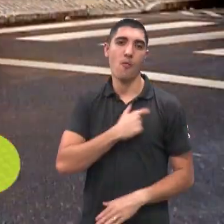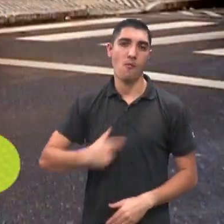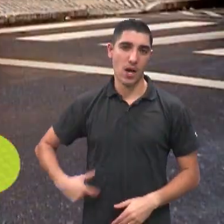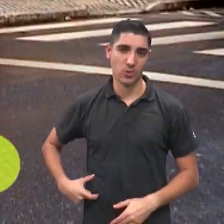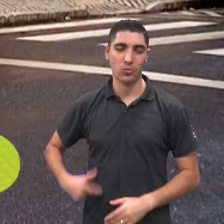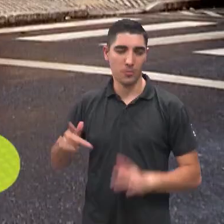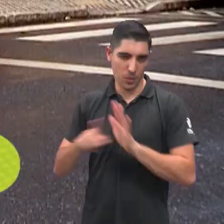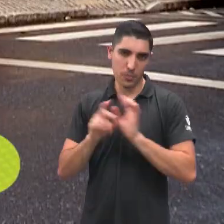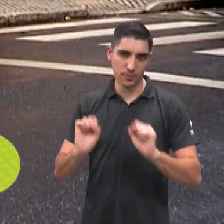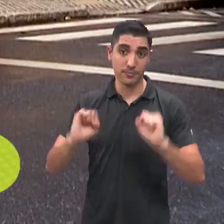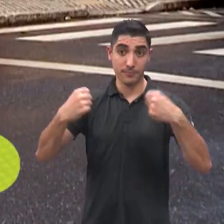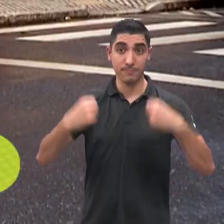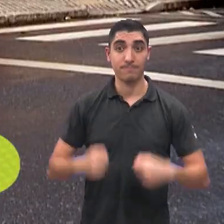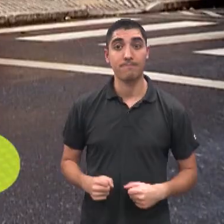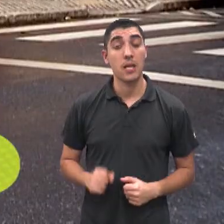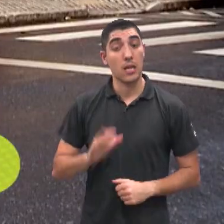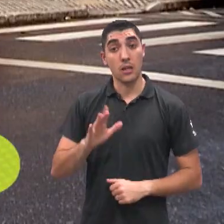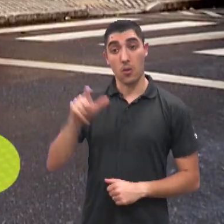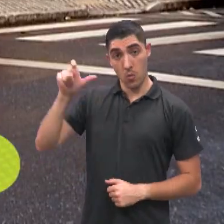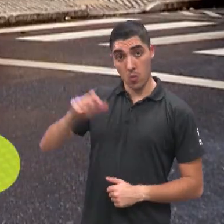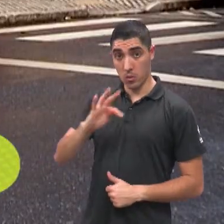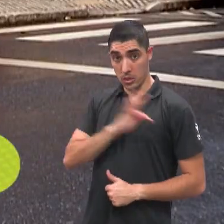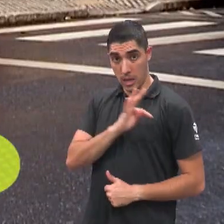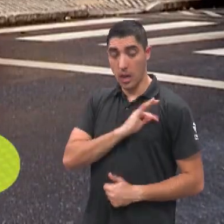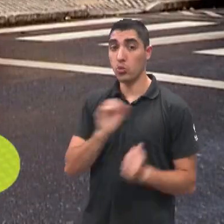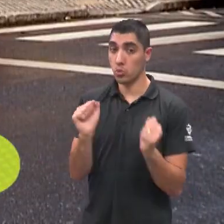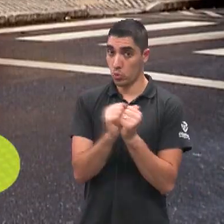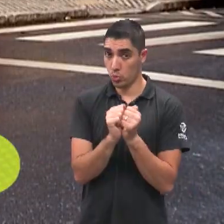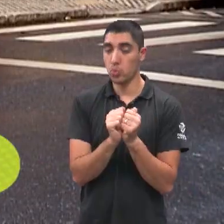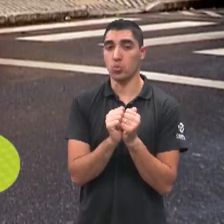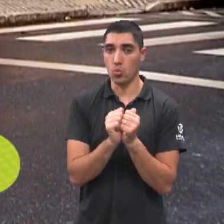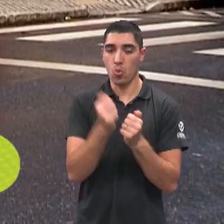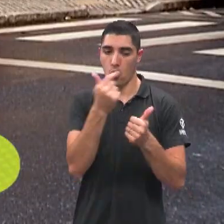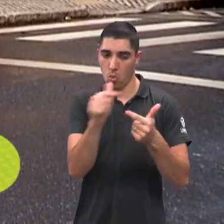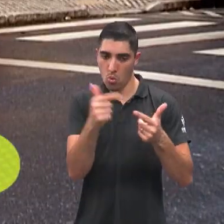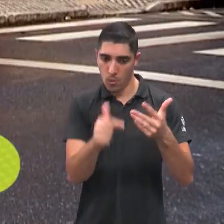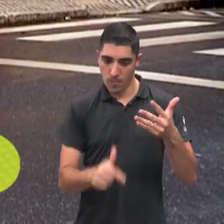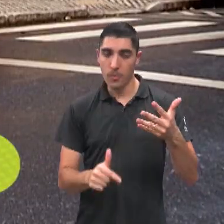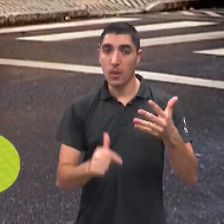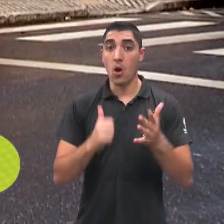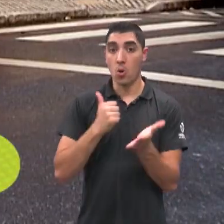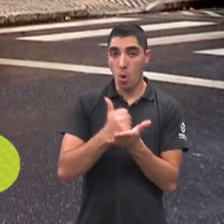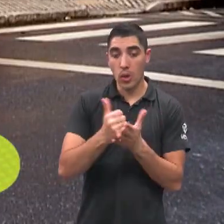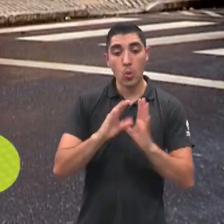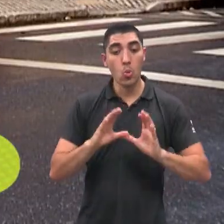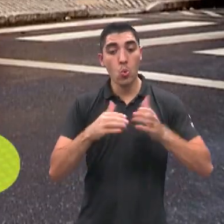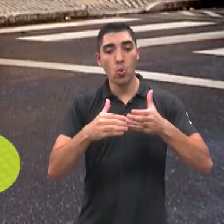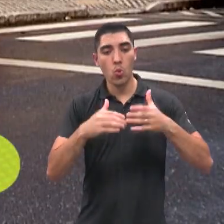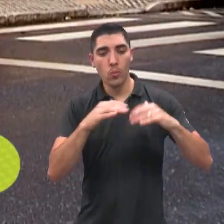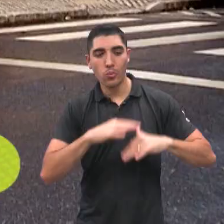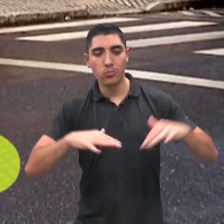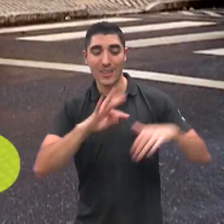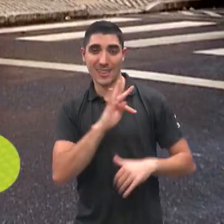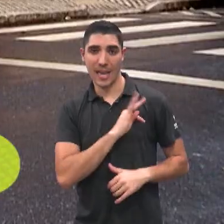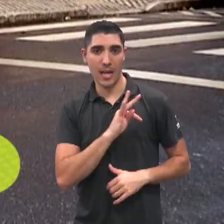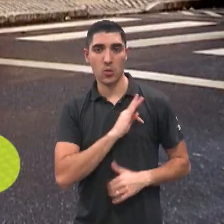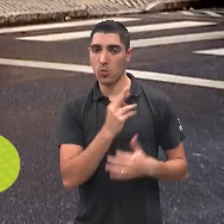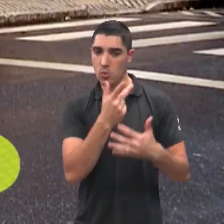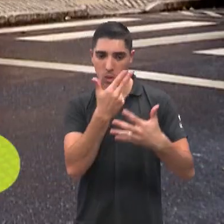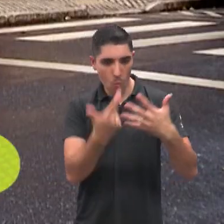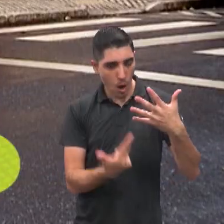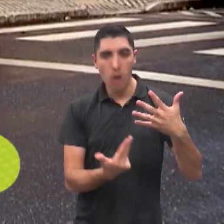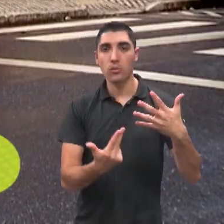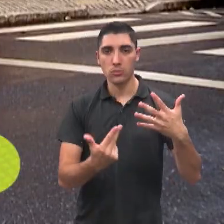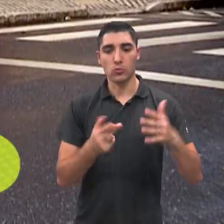final. Junto do Regis Marrelli, permanecem também, renovam o contrato toda a sua comissão técnica. E a gente destaca aqui